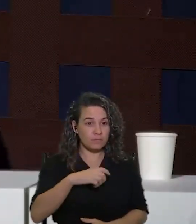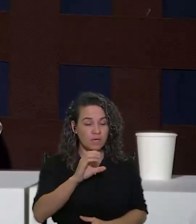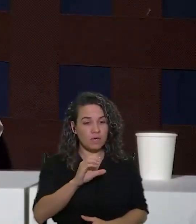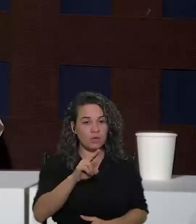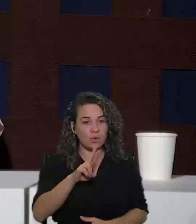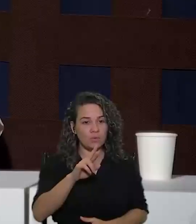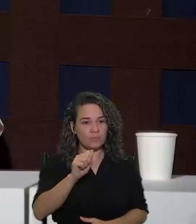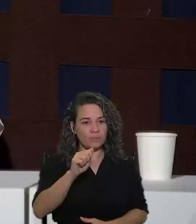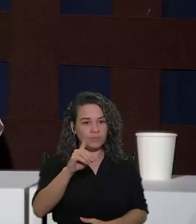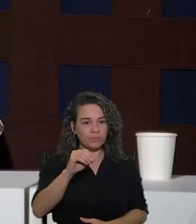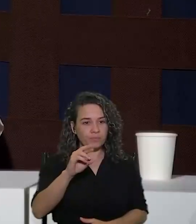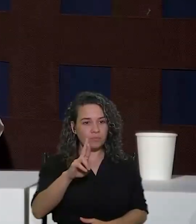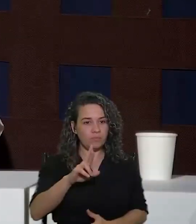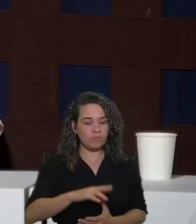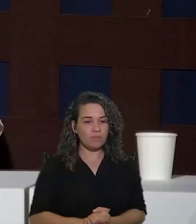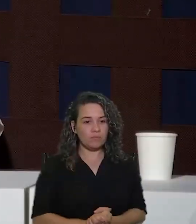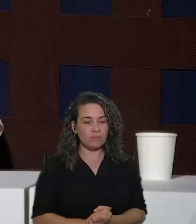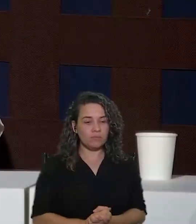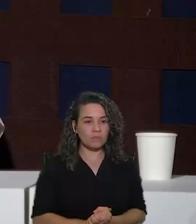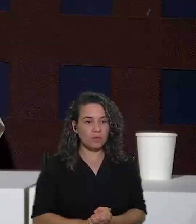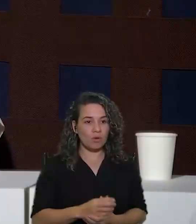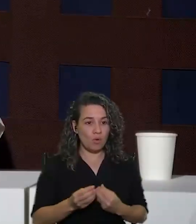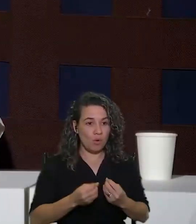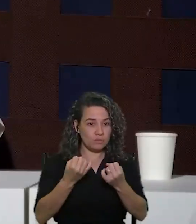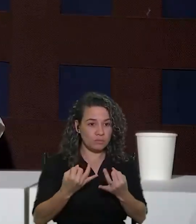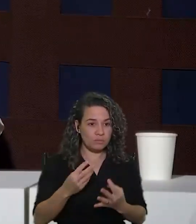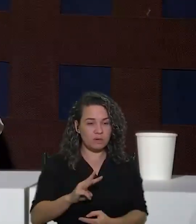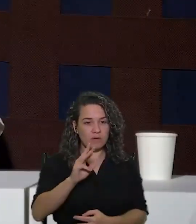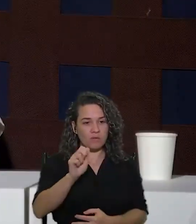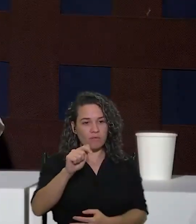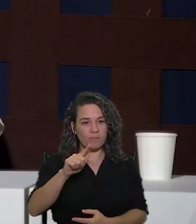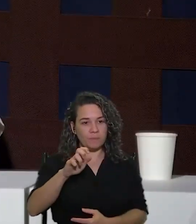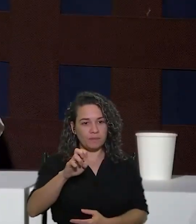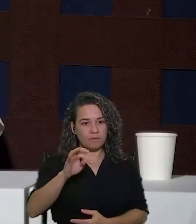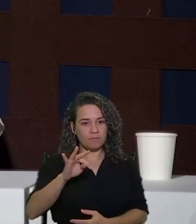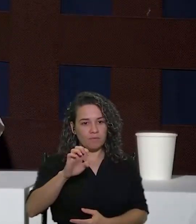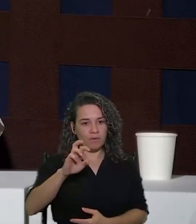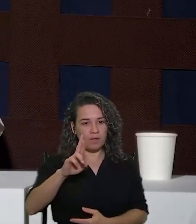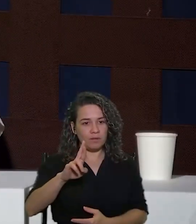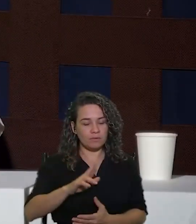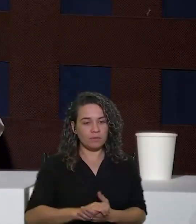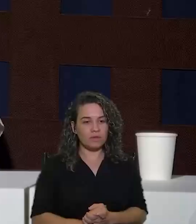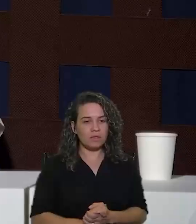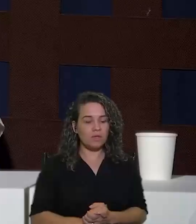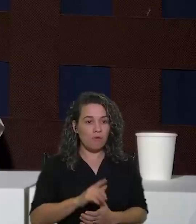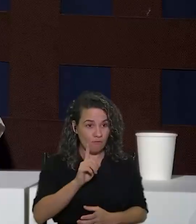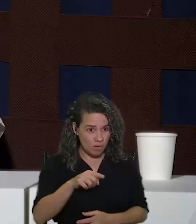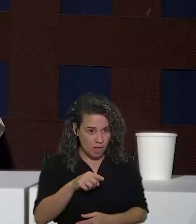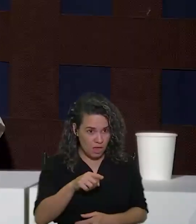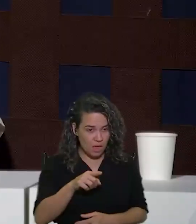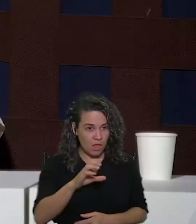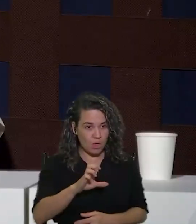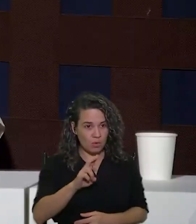né? Como diz o Walter Hugo, disse, você é curador agora,